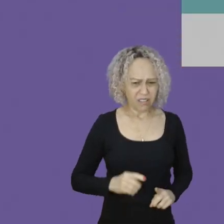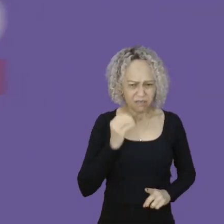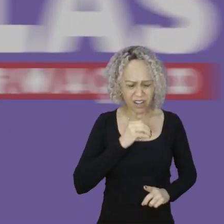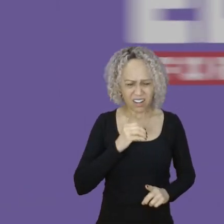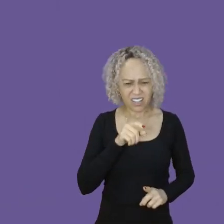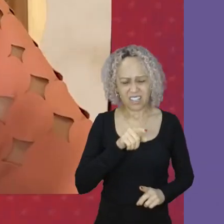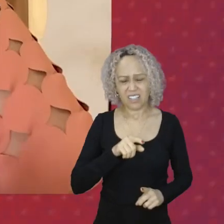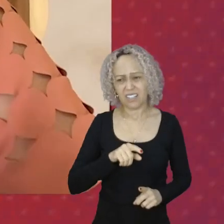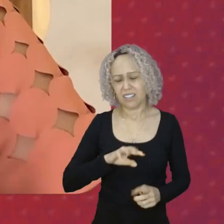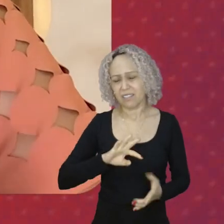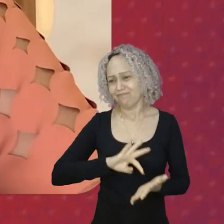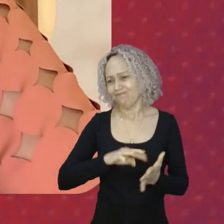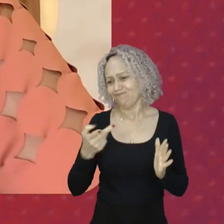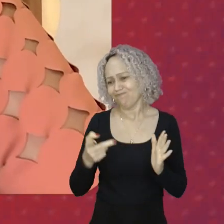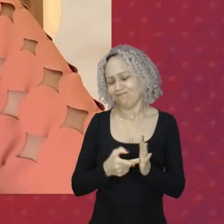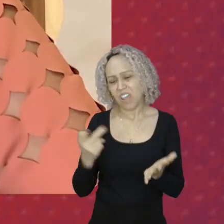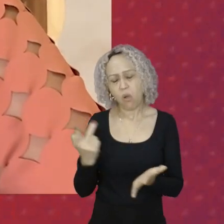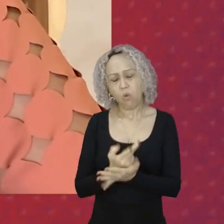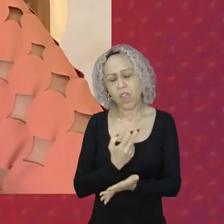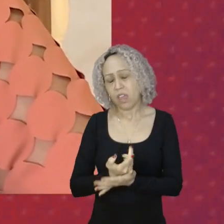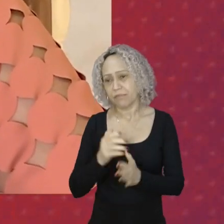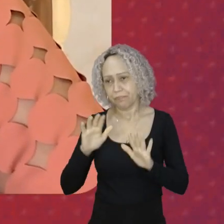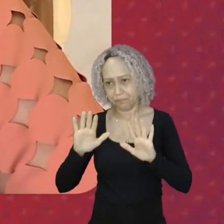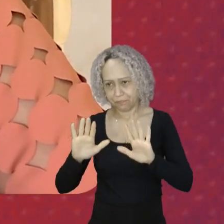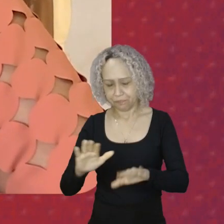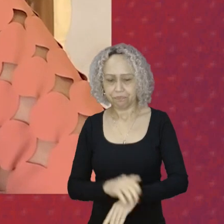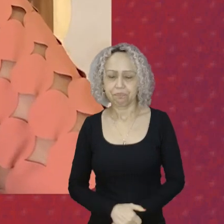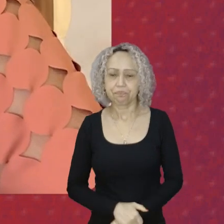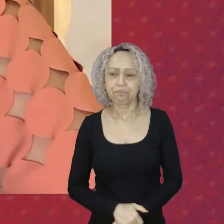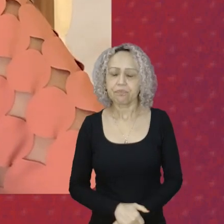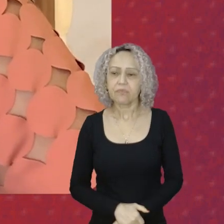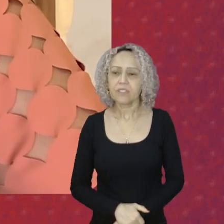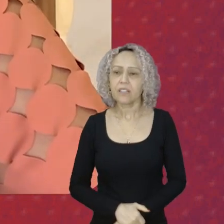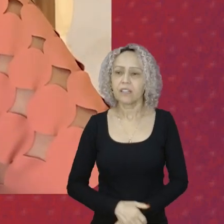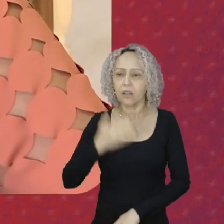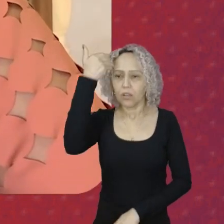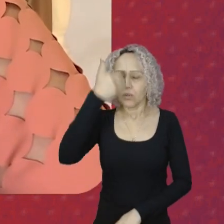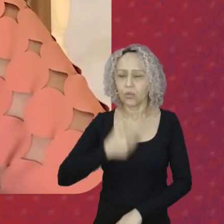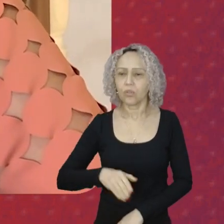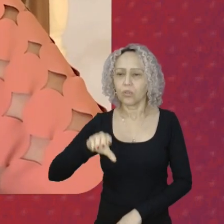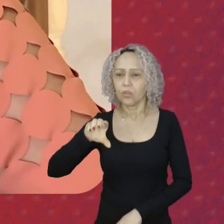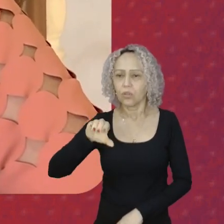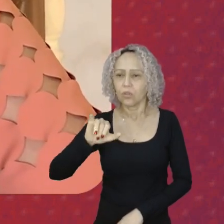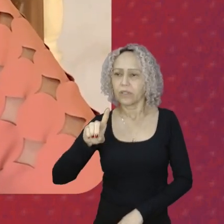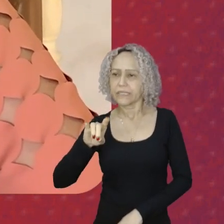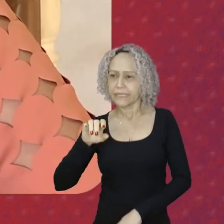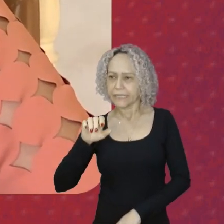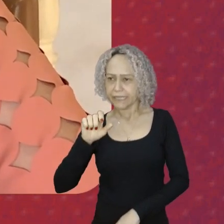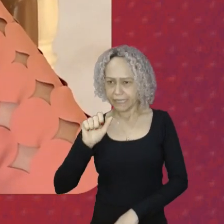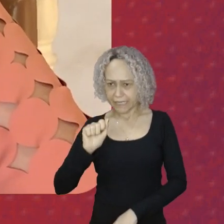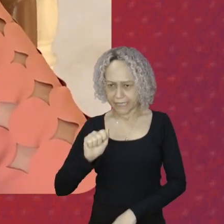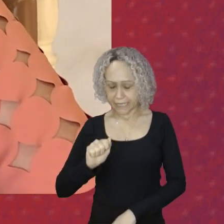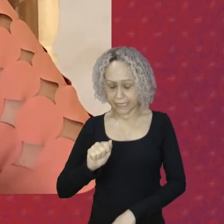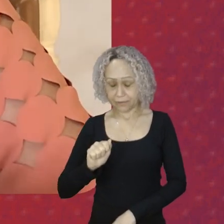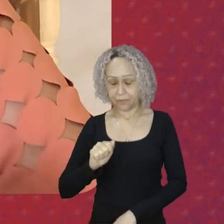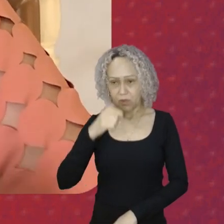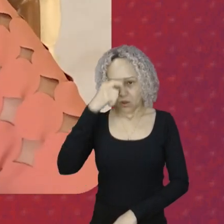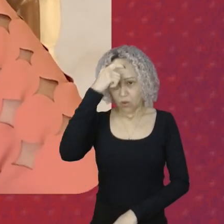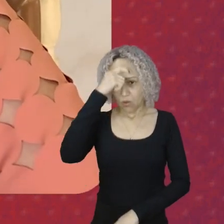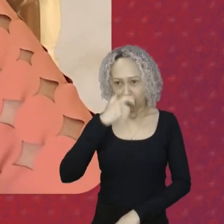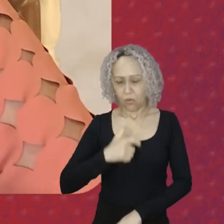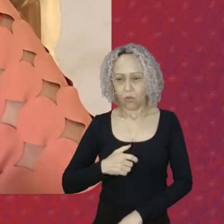Olá, eu sou Cida Ramos, deputada estadual, professora, mãe, pessoa com deficiência.